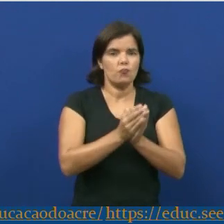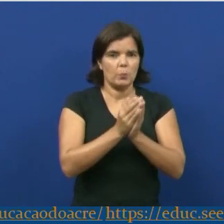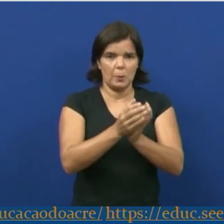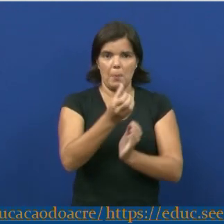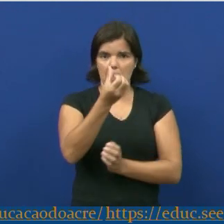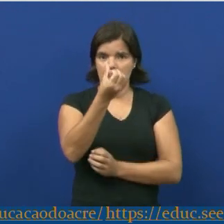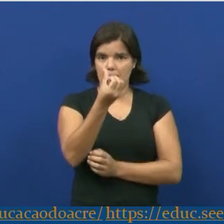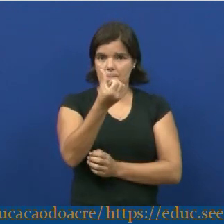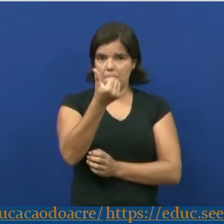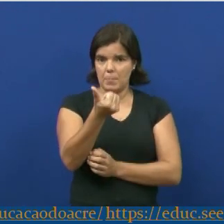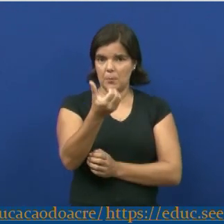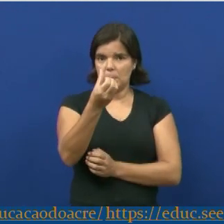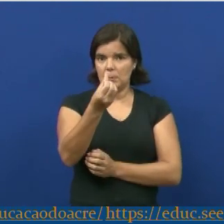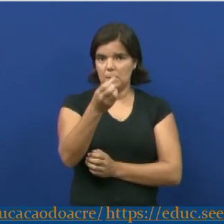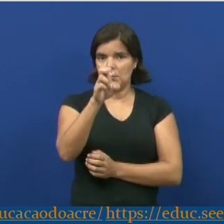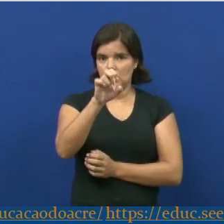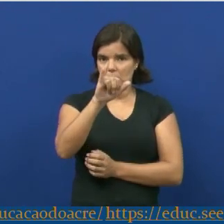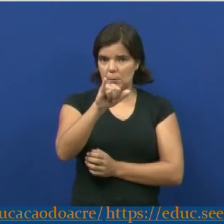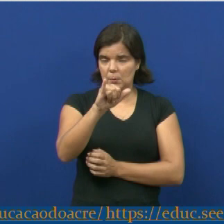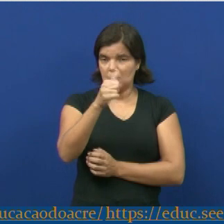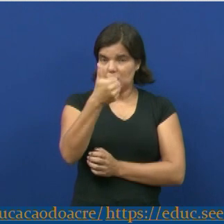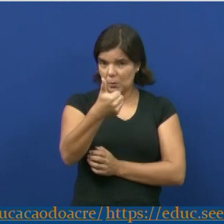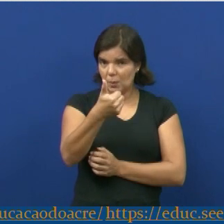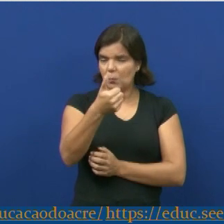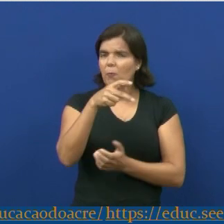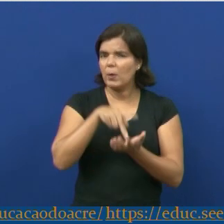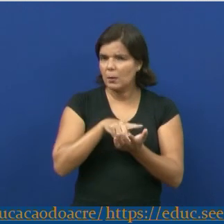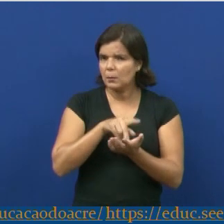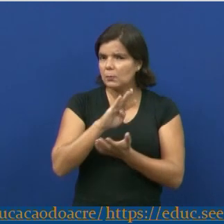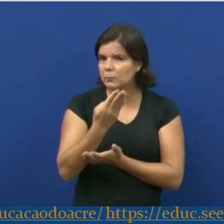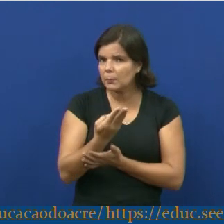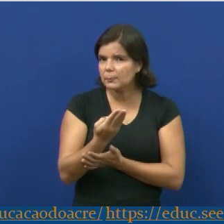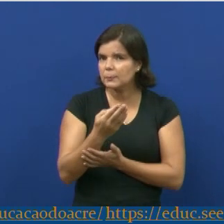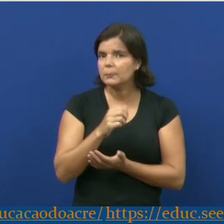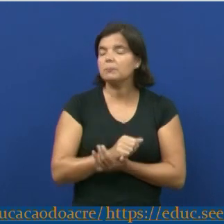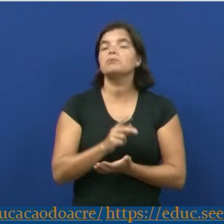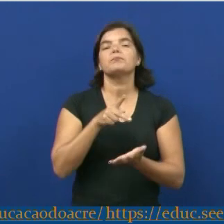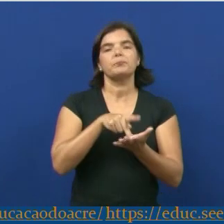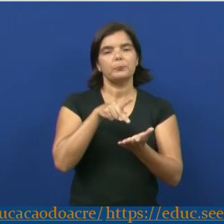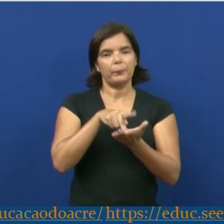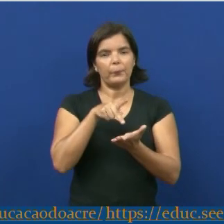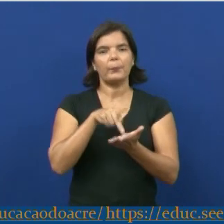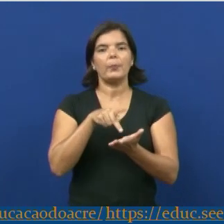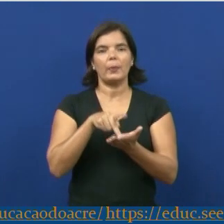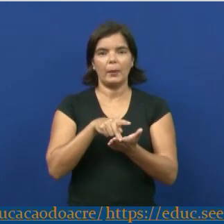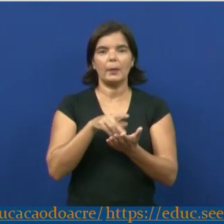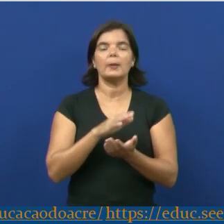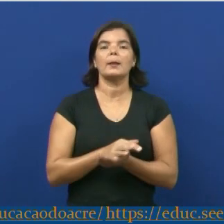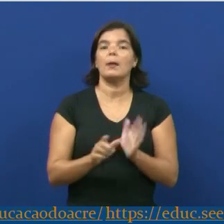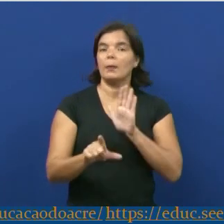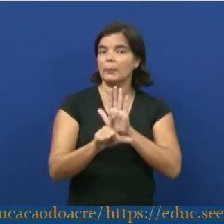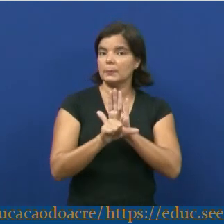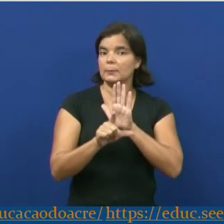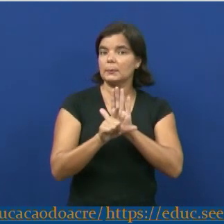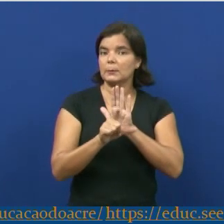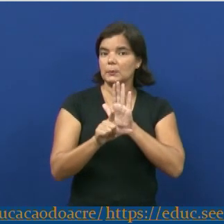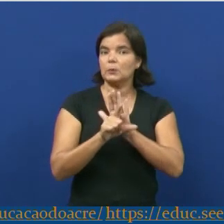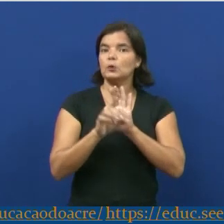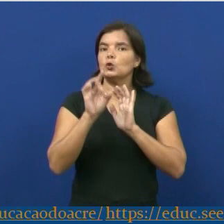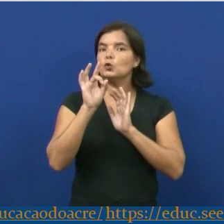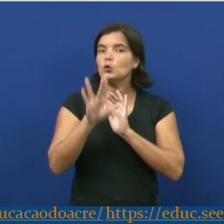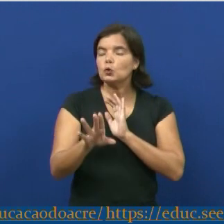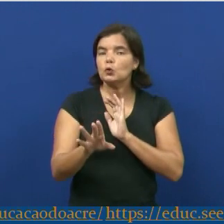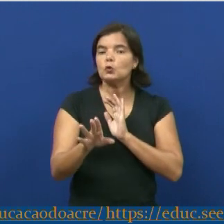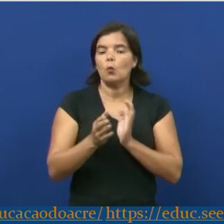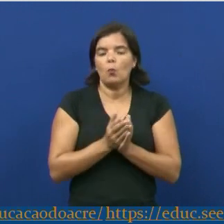em 1651. E aí, verdadeiro ou falso? Verdadeiro. Aquela lei que determinava que